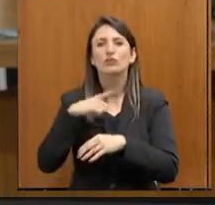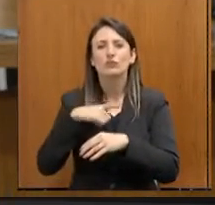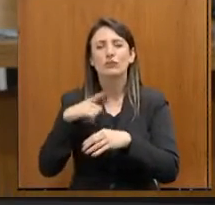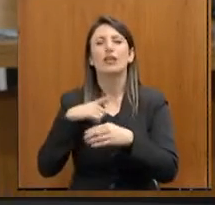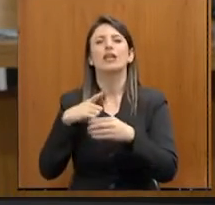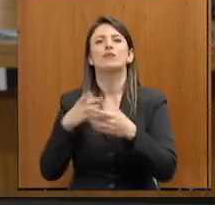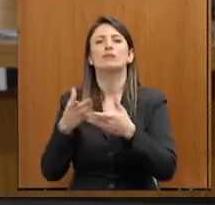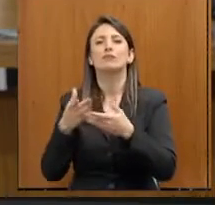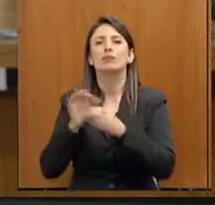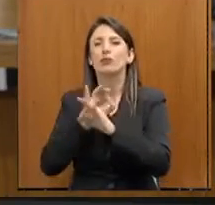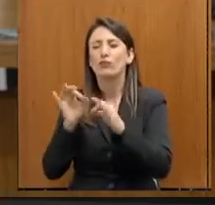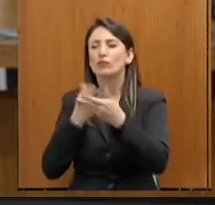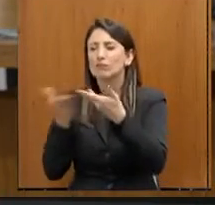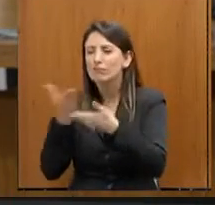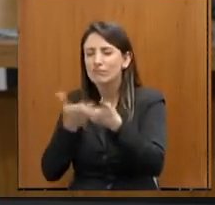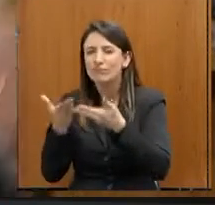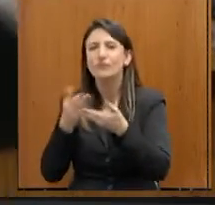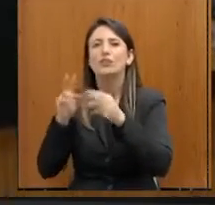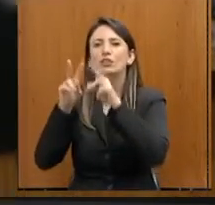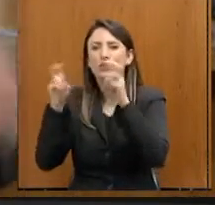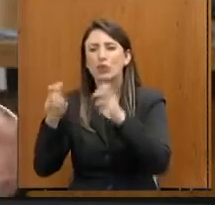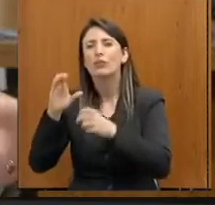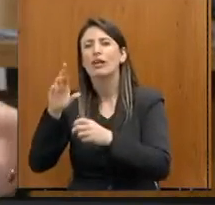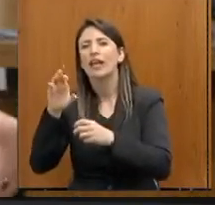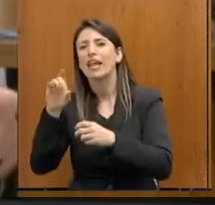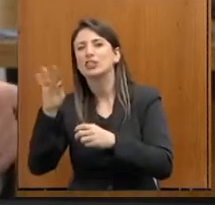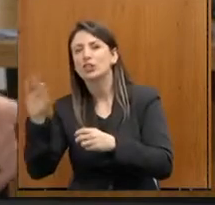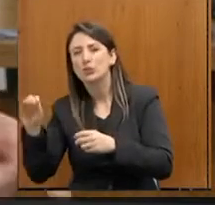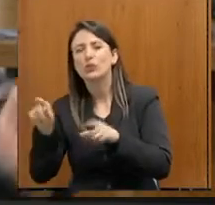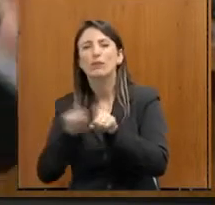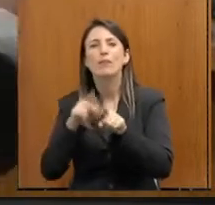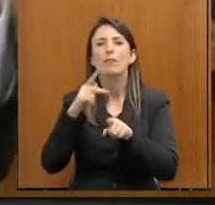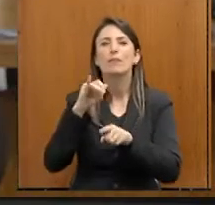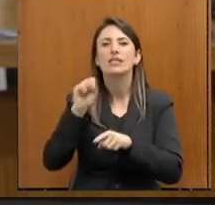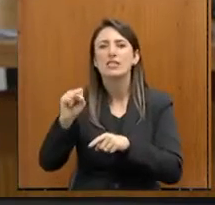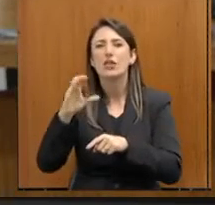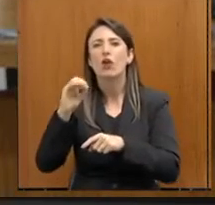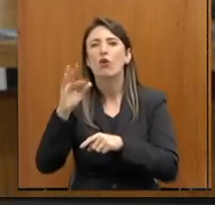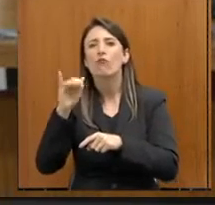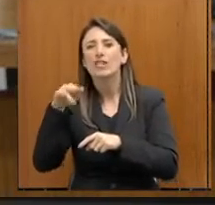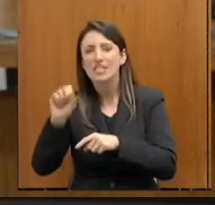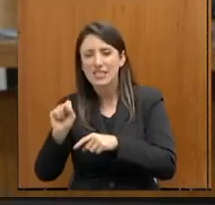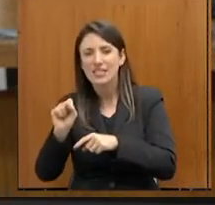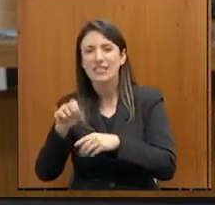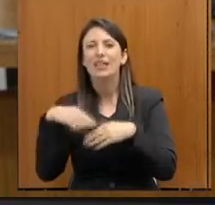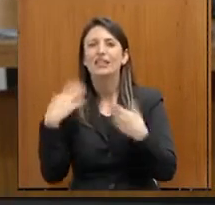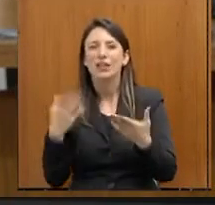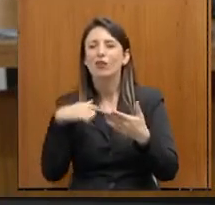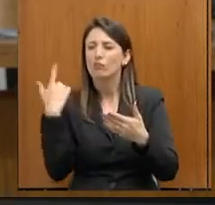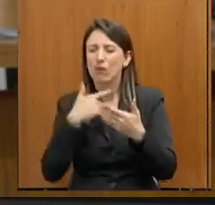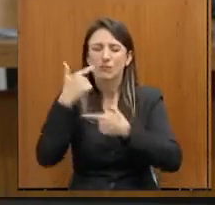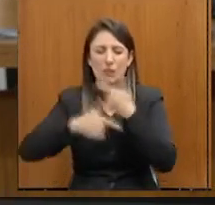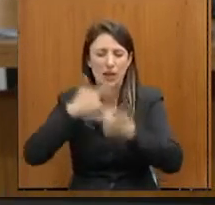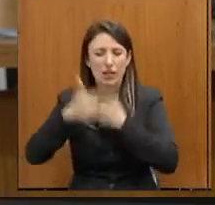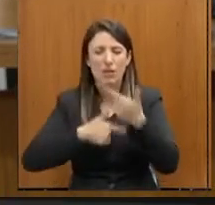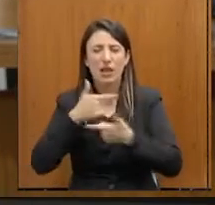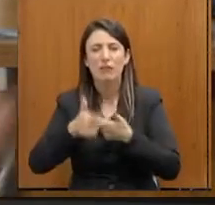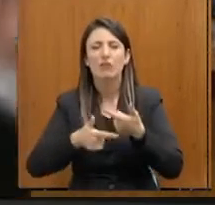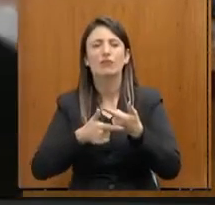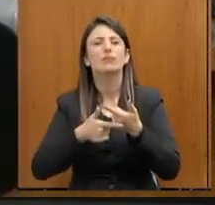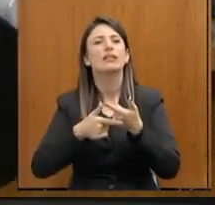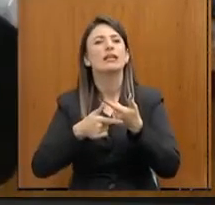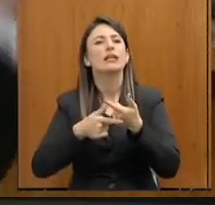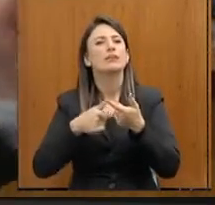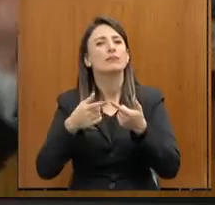e estamos devolvendo ao consumidor em nome do Consumidor Mineiro estamos devolvendo ao consumidor na forma de